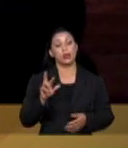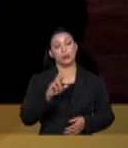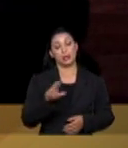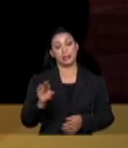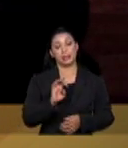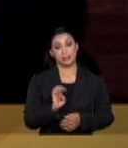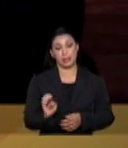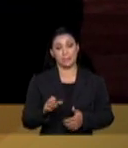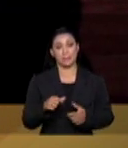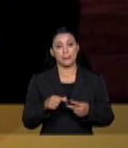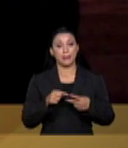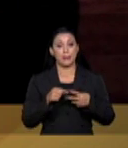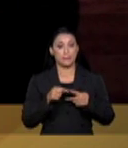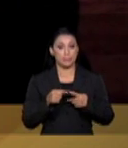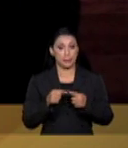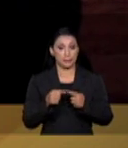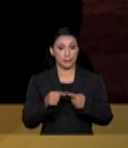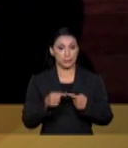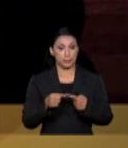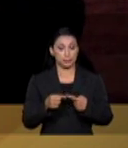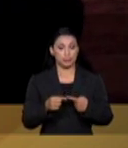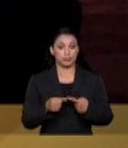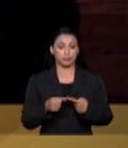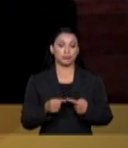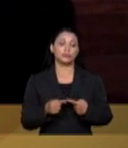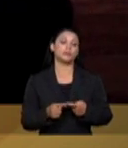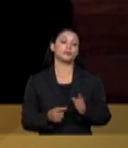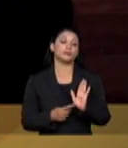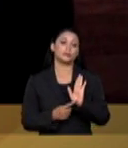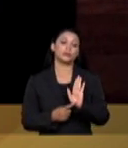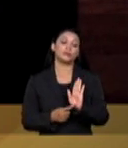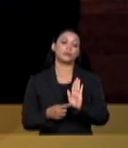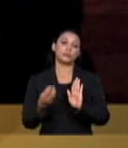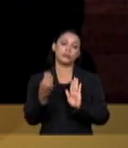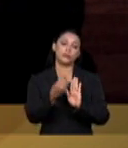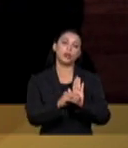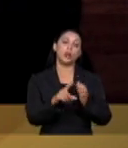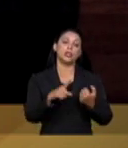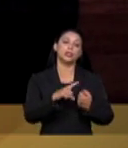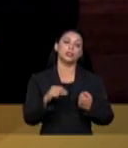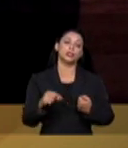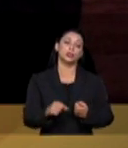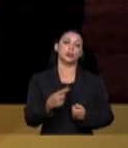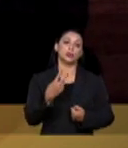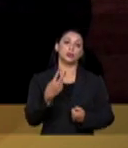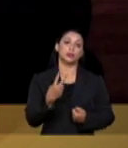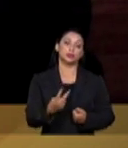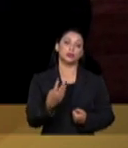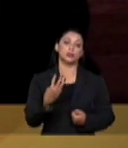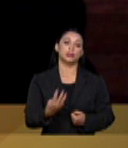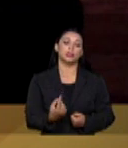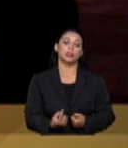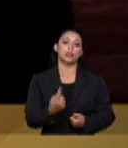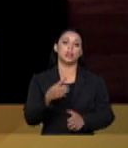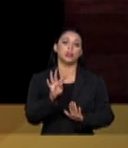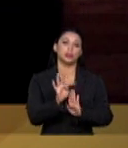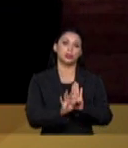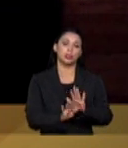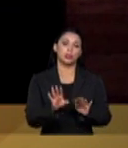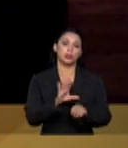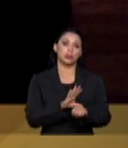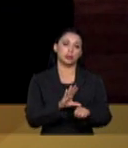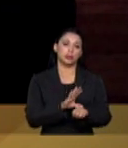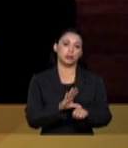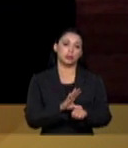em primeiro lugar incide sobre o disposto no artigo 231 do texto condicional